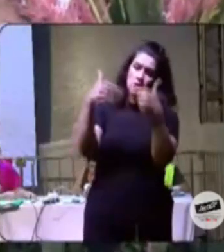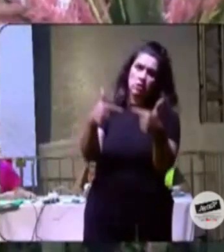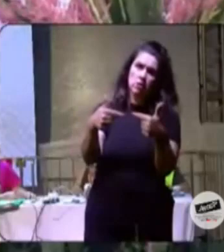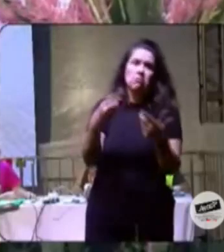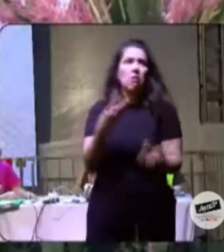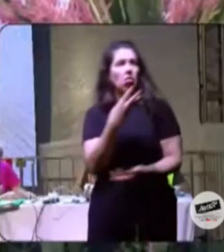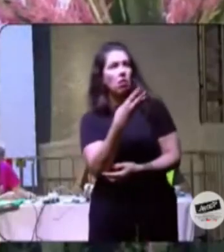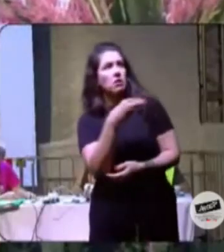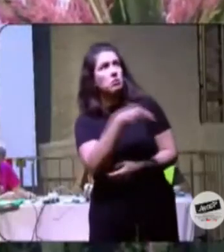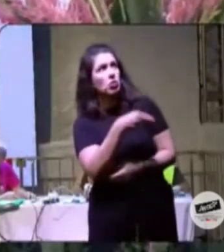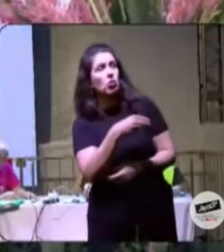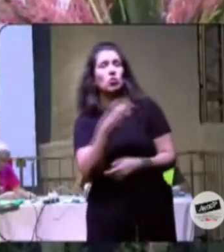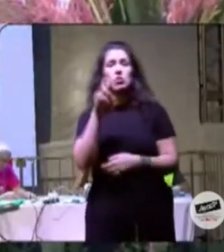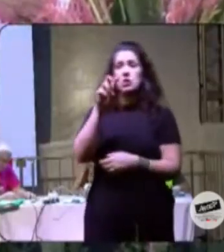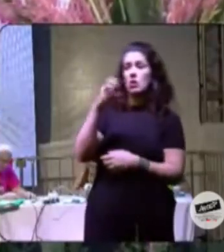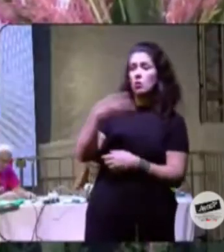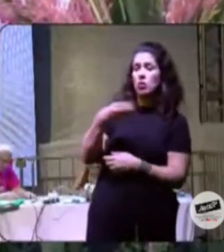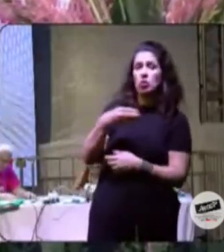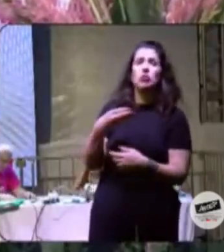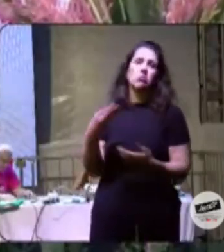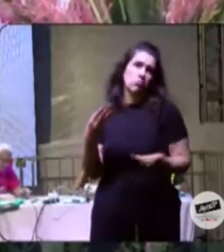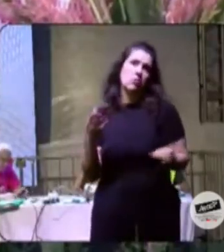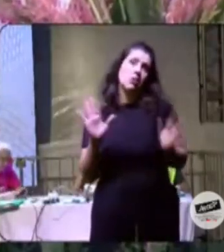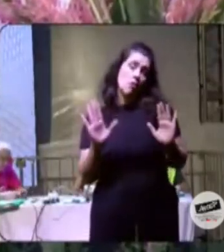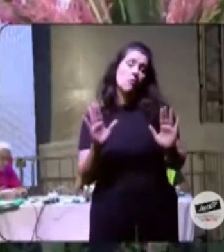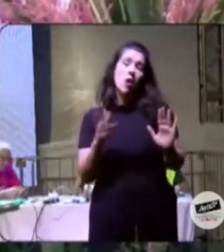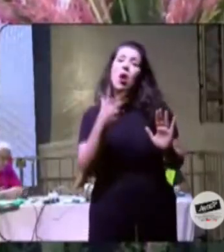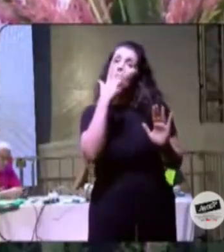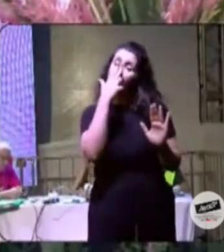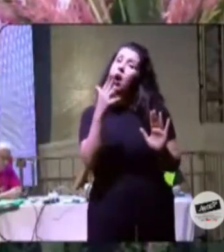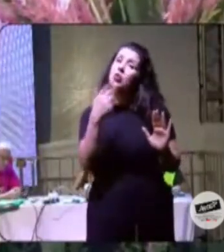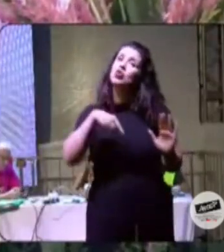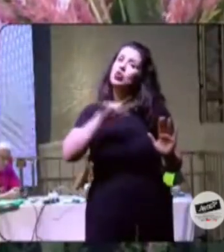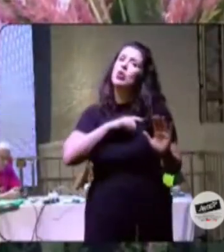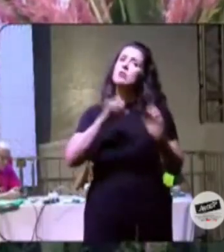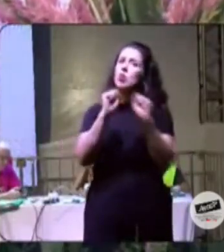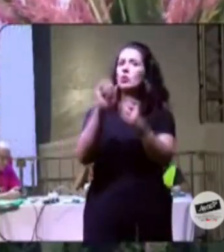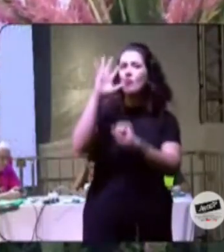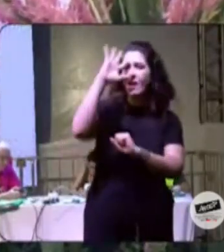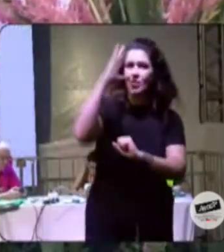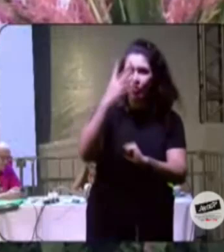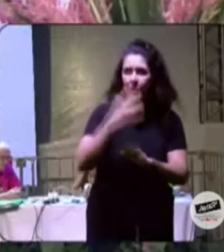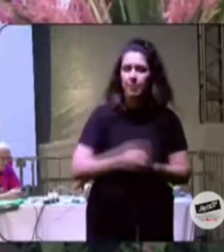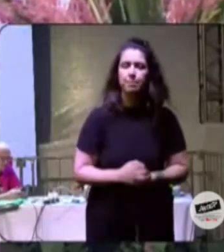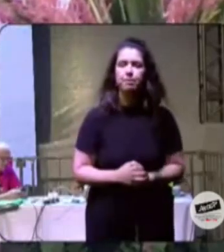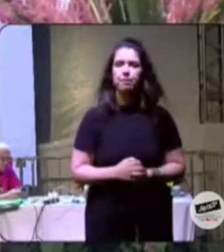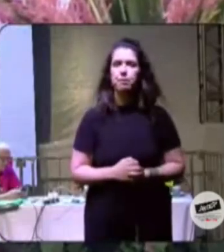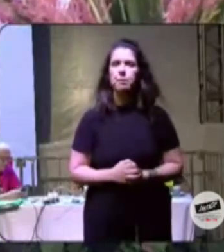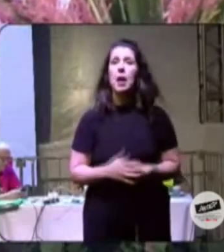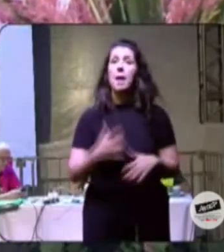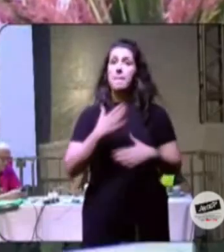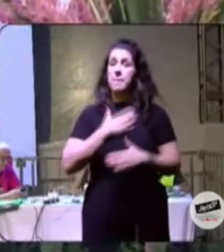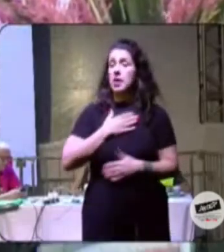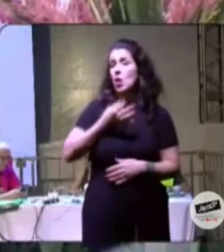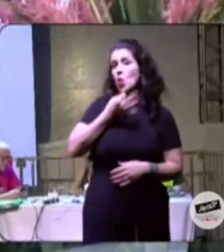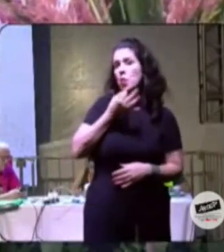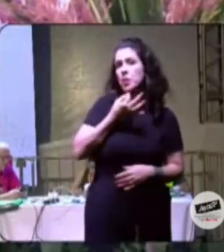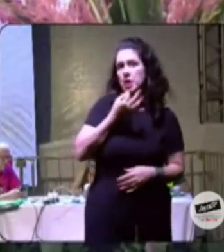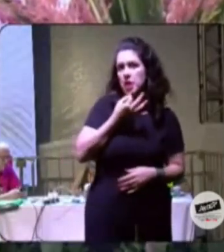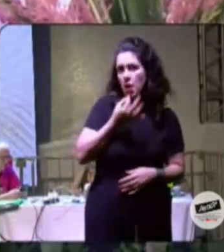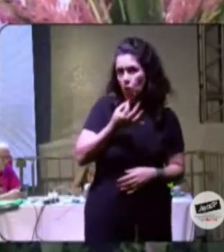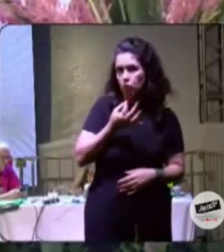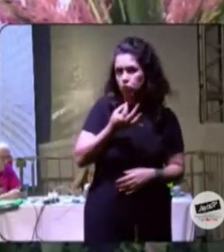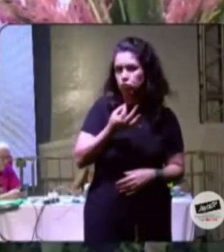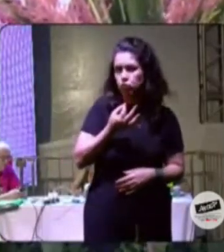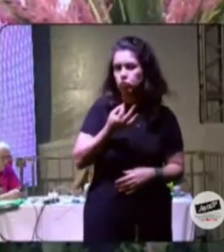do magistério paulista. O congresso está sendo realizado no Engenho Central e prossegue até